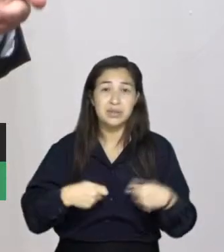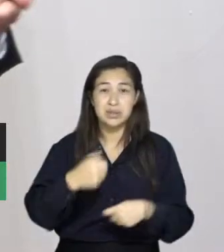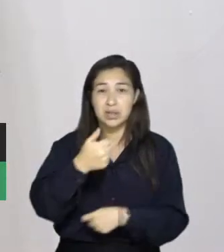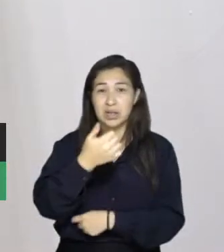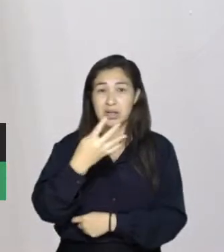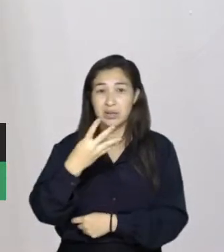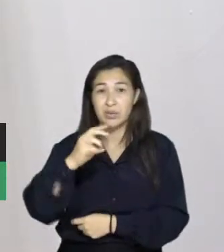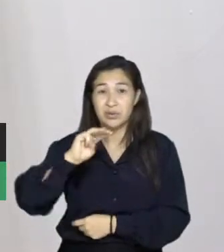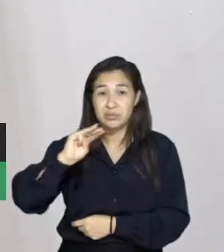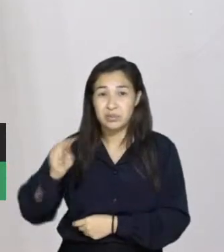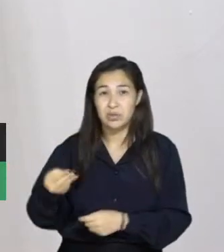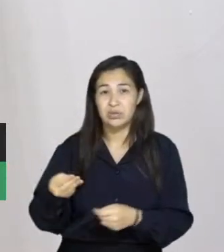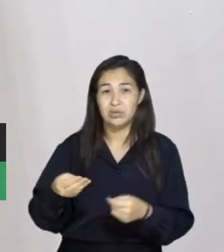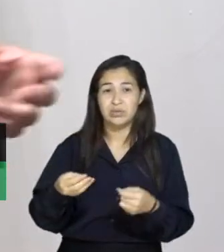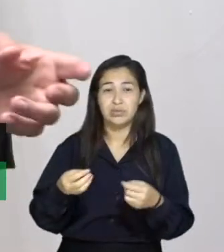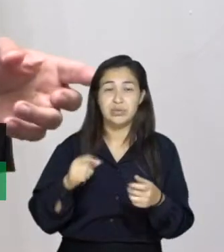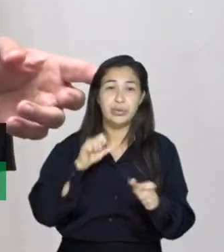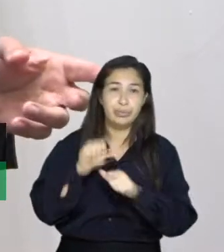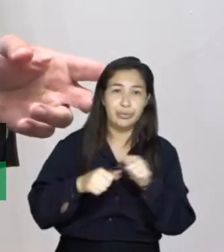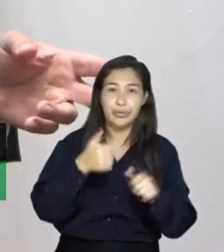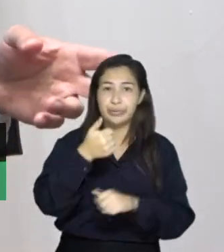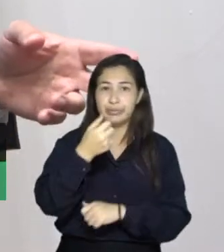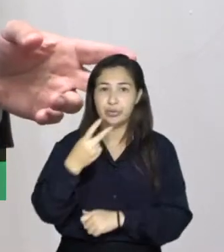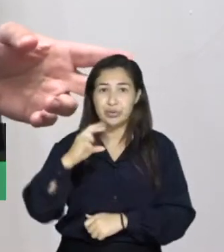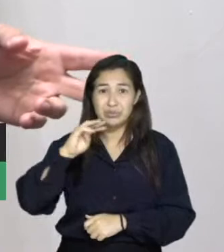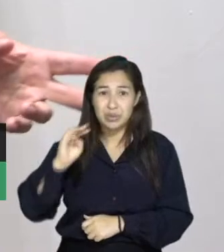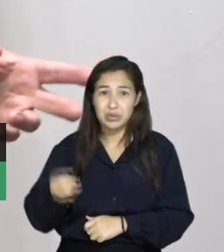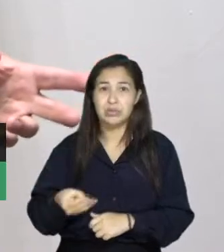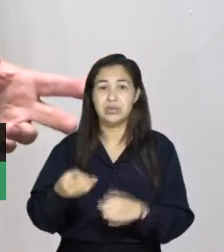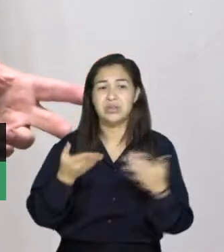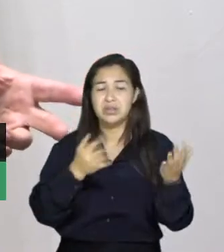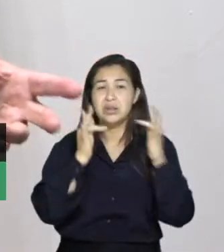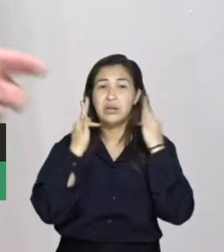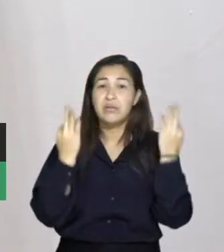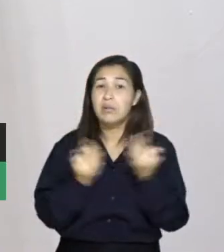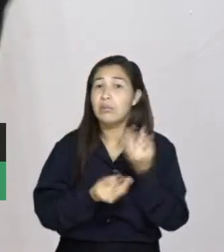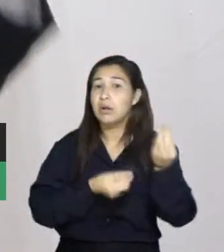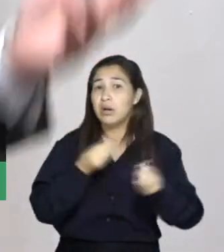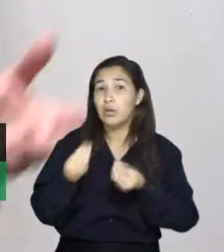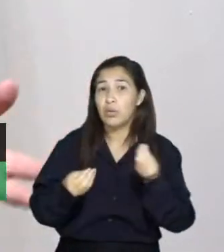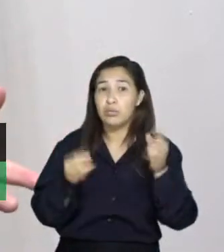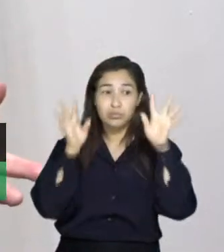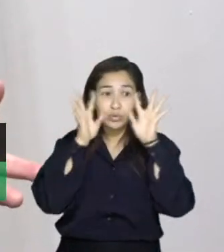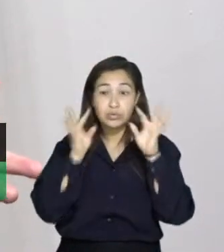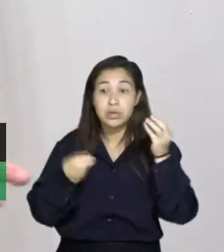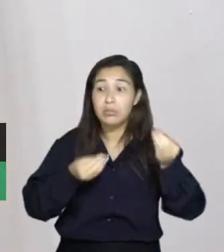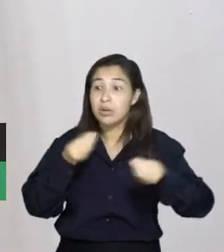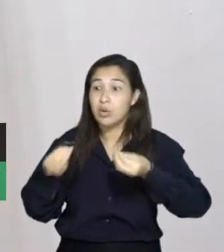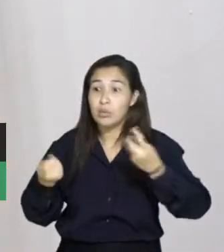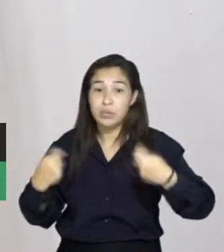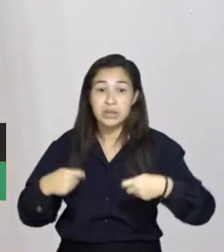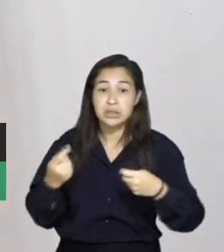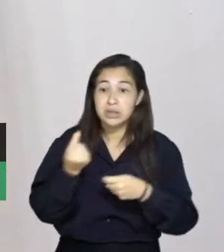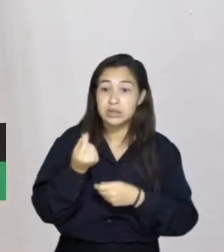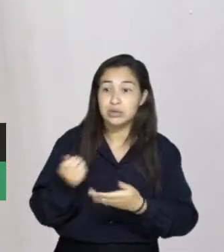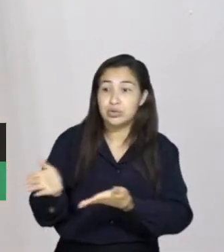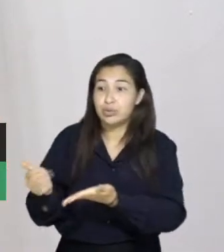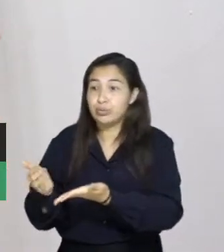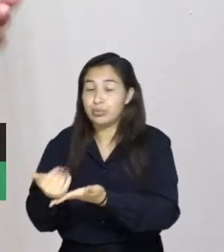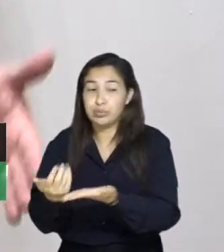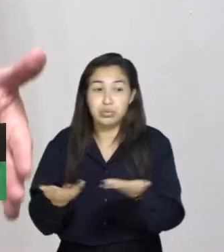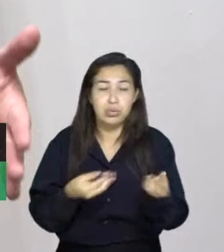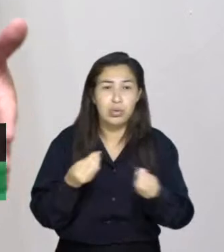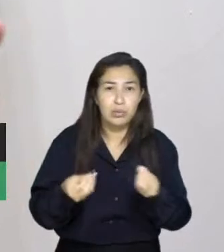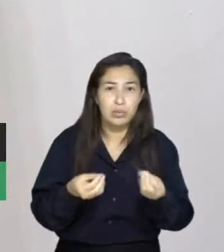outra vez 12 milhões de reais e as famílias que se envolviam nas campanhas já não sabiam mais quanto tinham que arrecadar, por quê? Porque o medicamento é